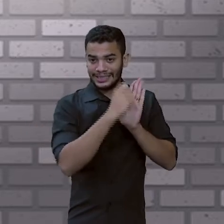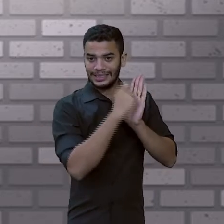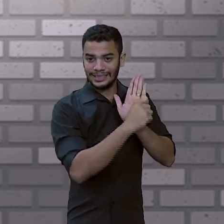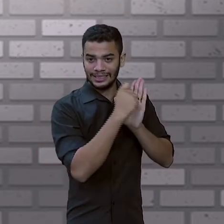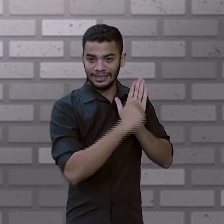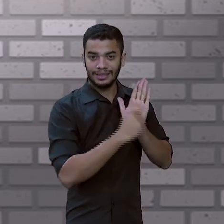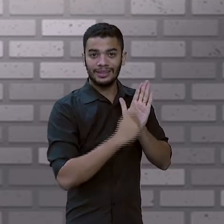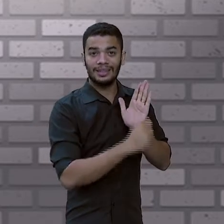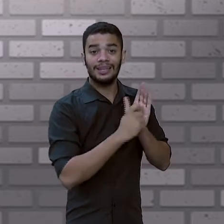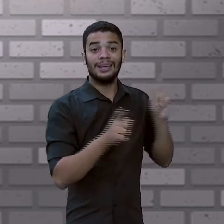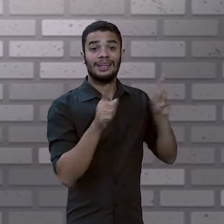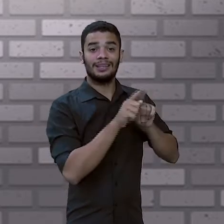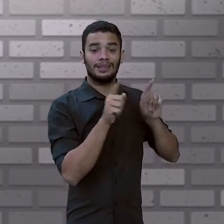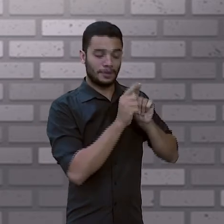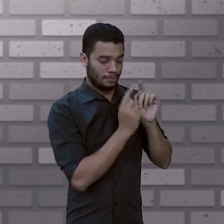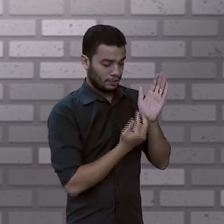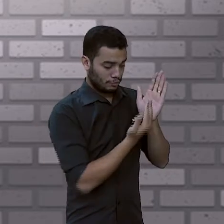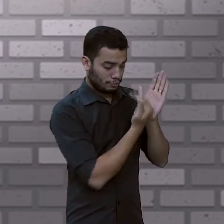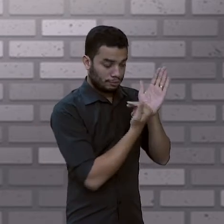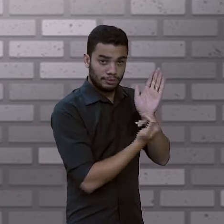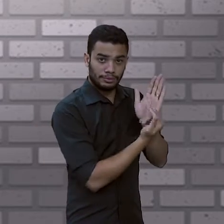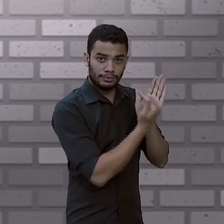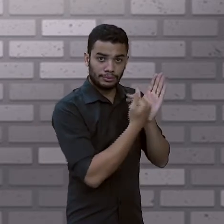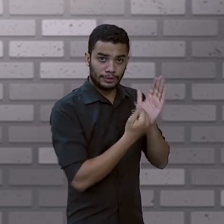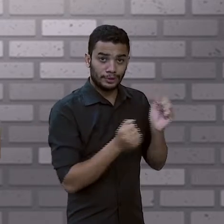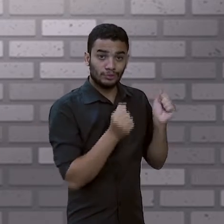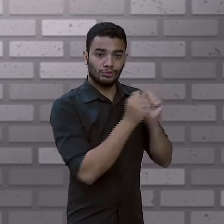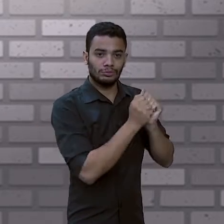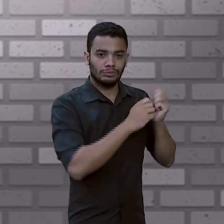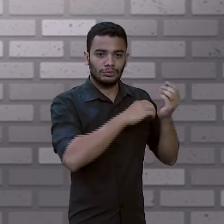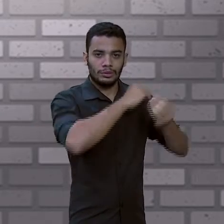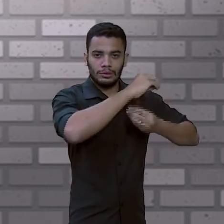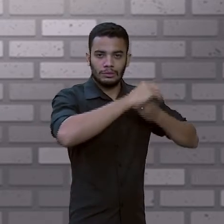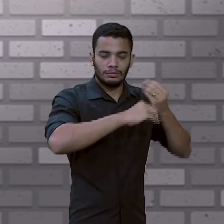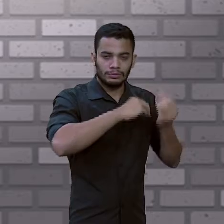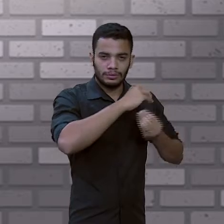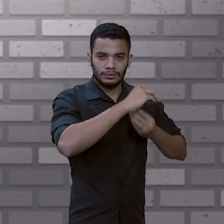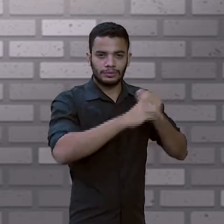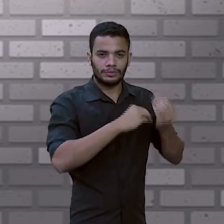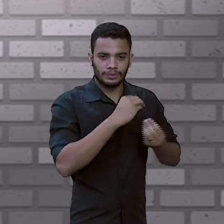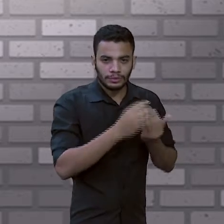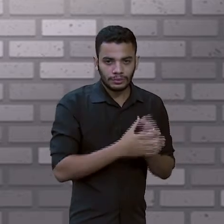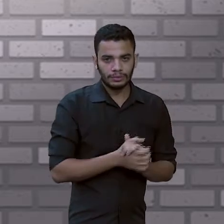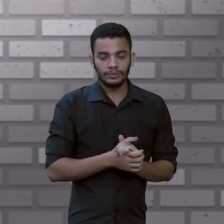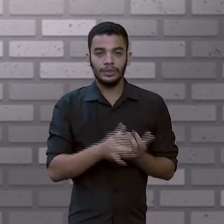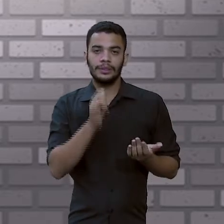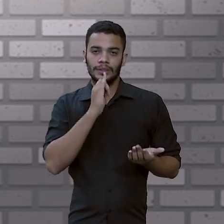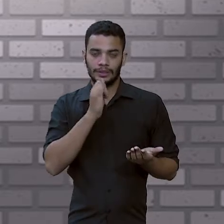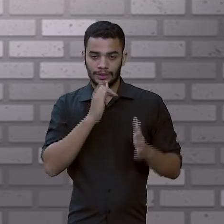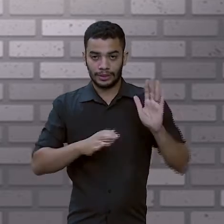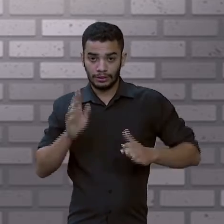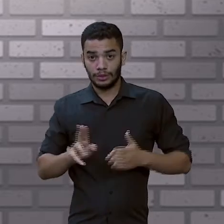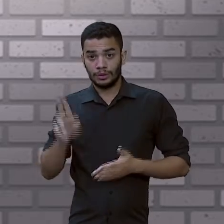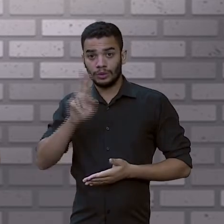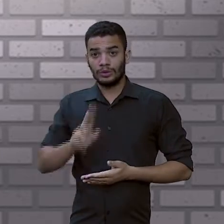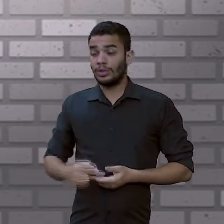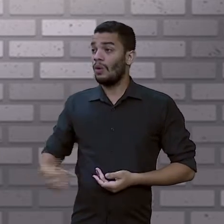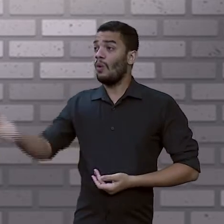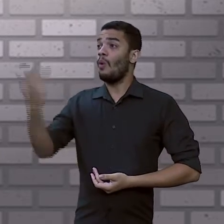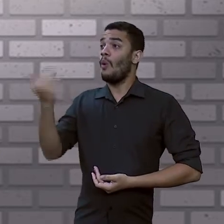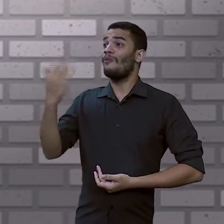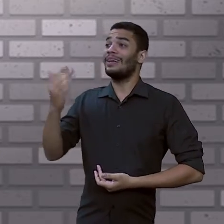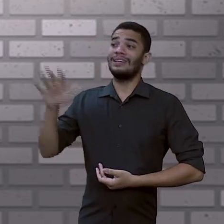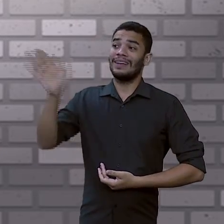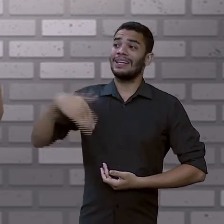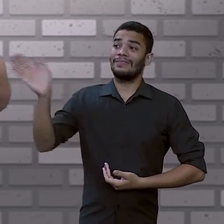de recursos visuais. Ela acontece quando chamamos uma pessoa e ao mesmo tempo acenamos: vem,